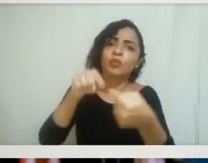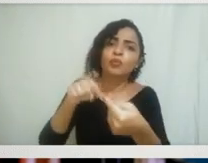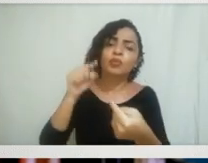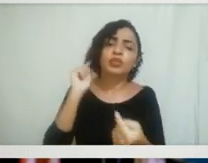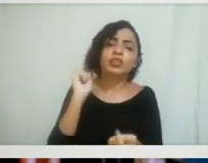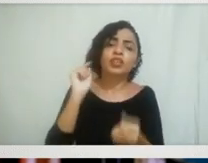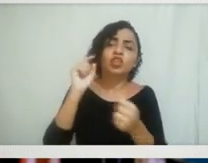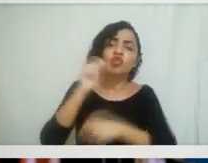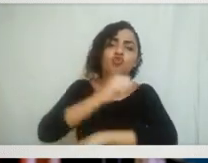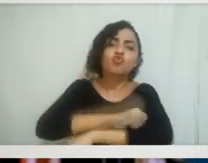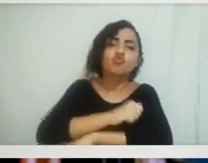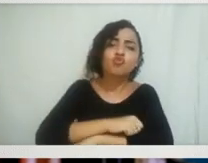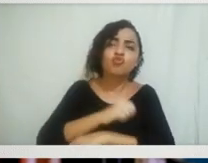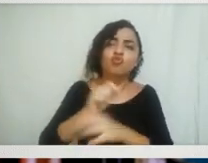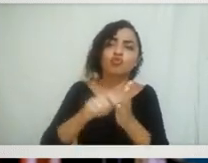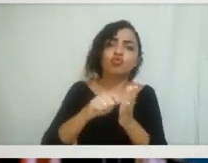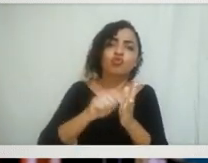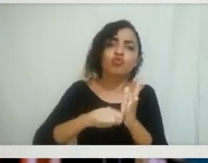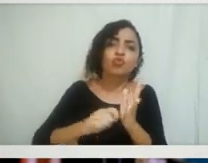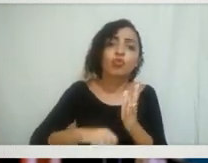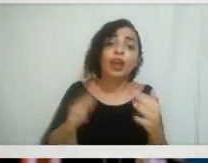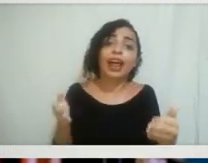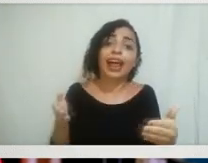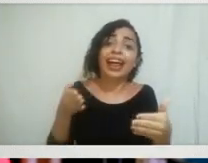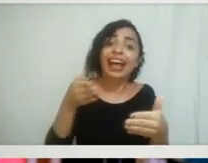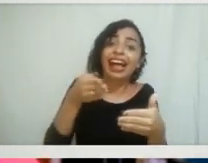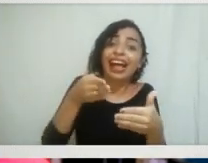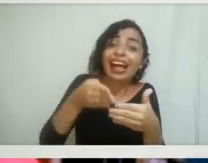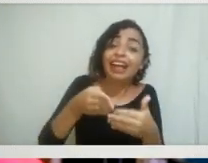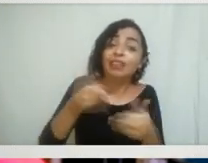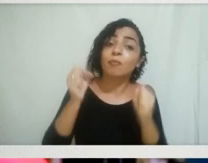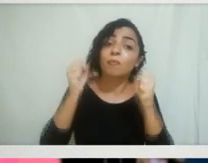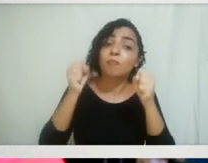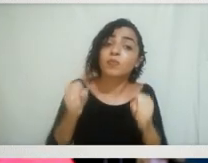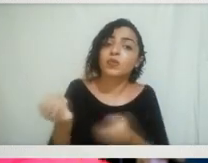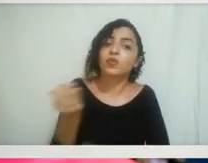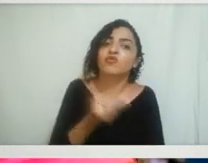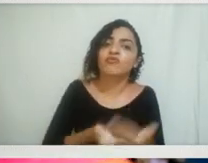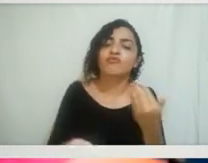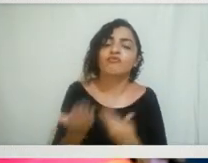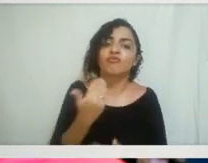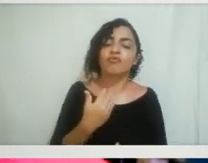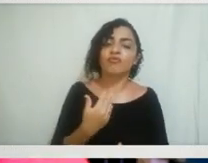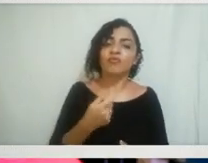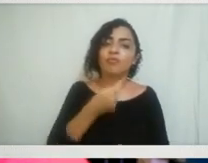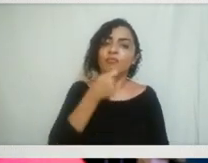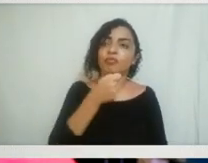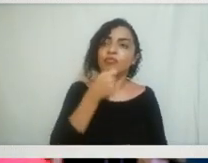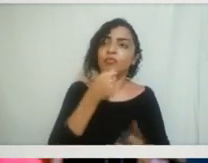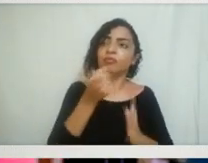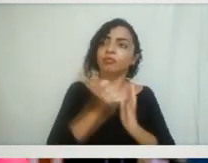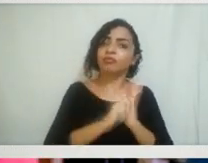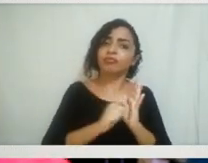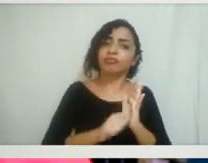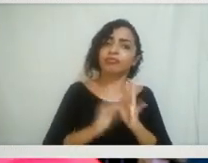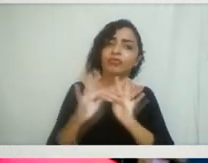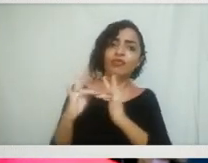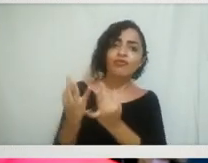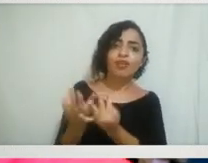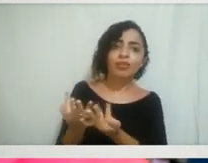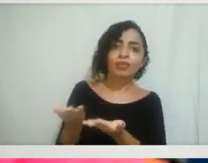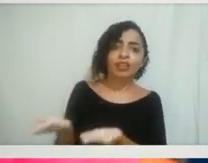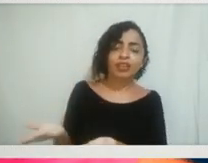da objetividade jornalística, até onde ele poderia se envolver diante daquelas condições em que ele estava narrando,